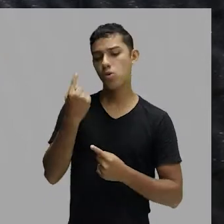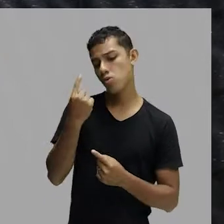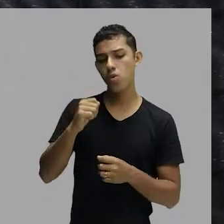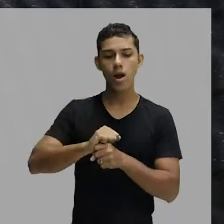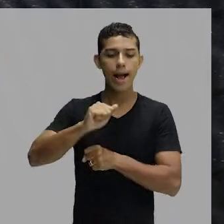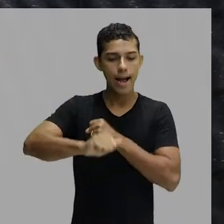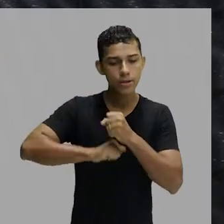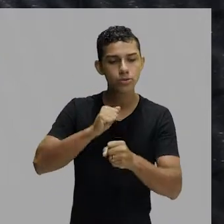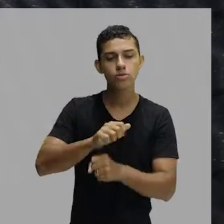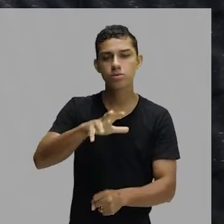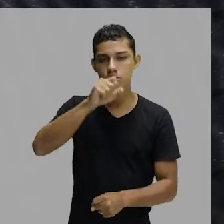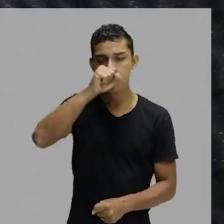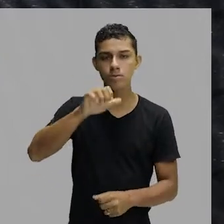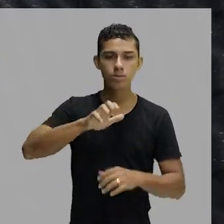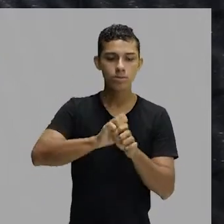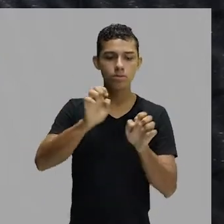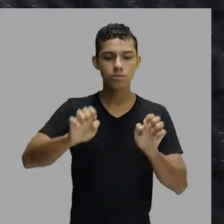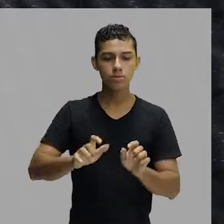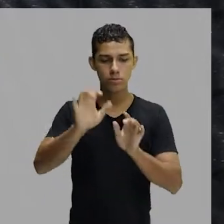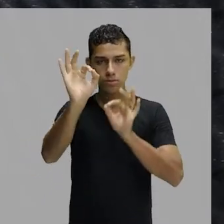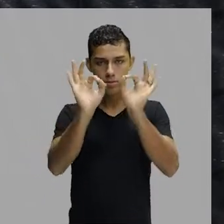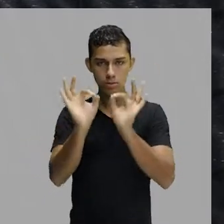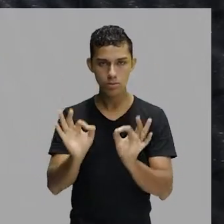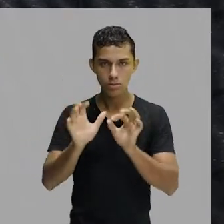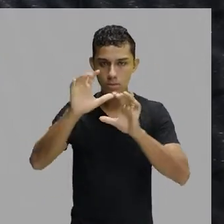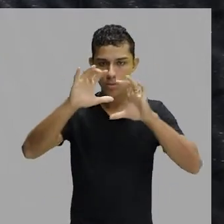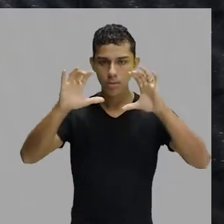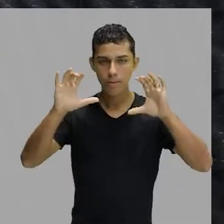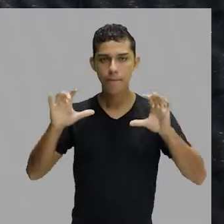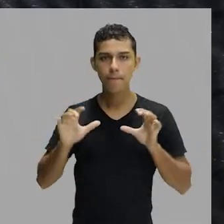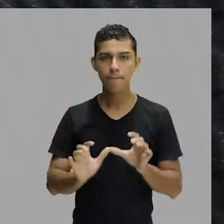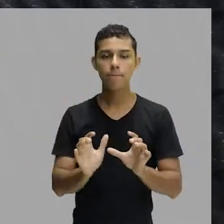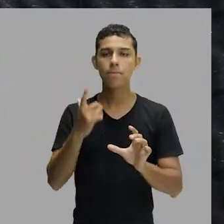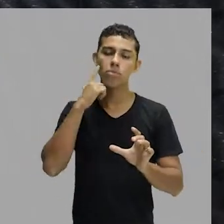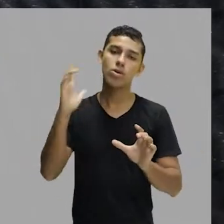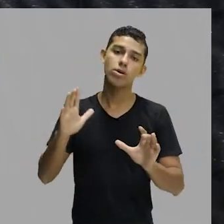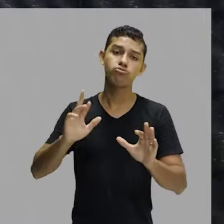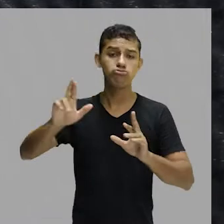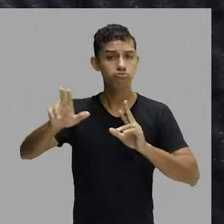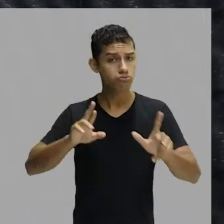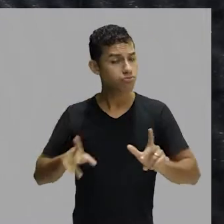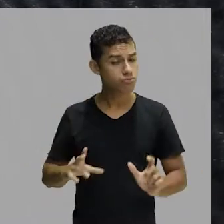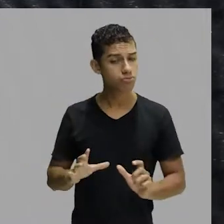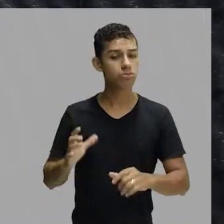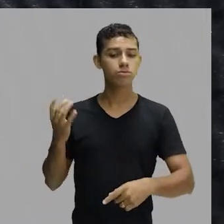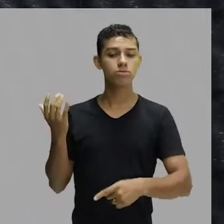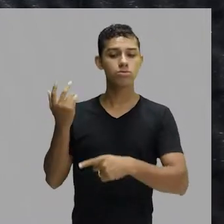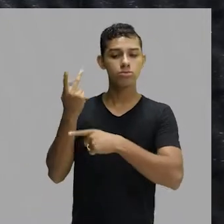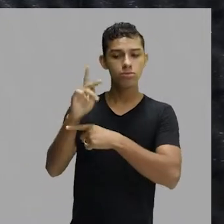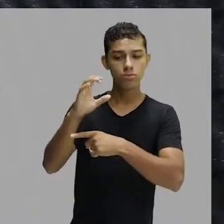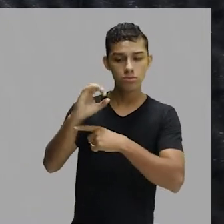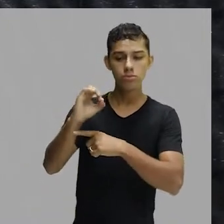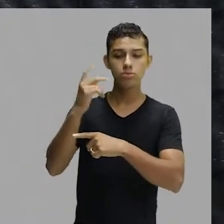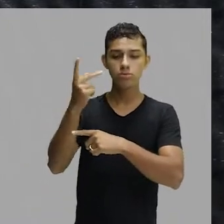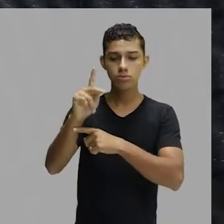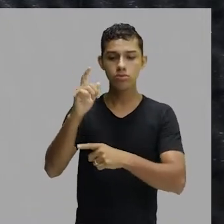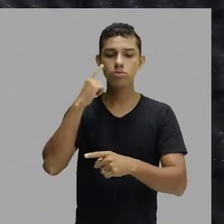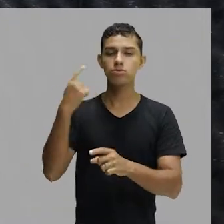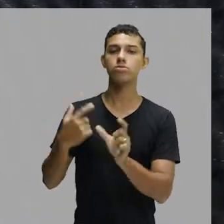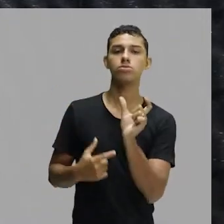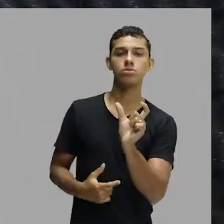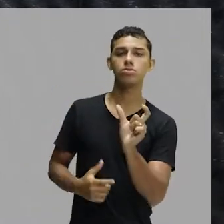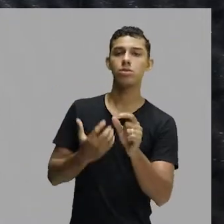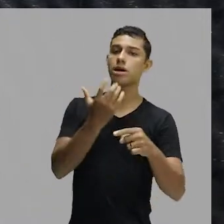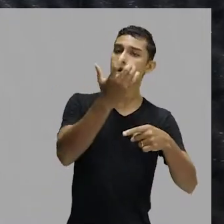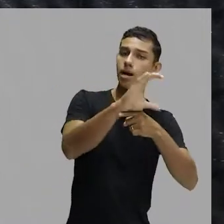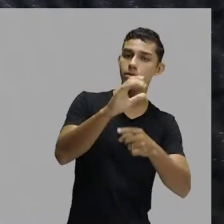de oxigênio em sua estrutura, diferentemente dos hidrocarbonetos, que apresentam somente carbono e